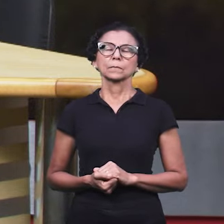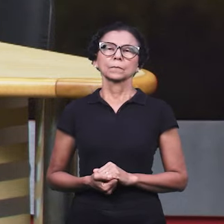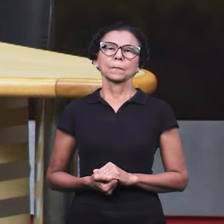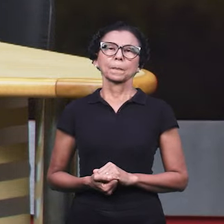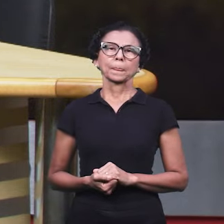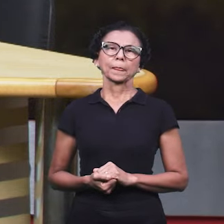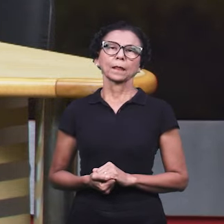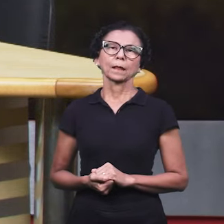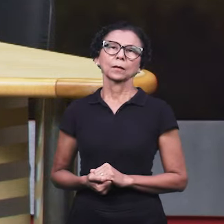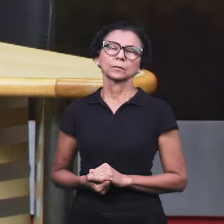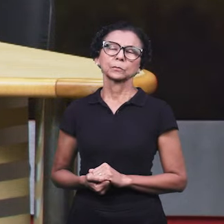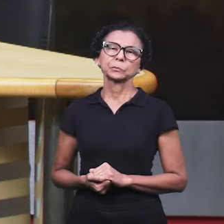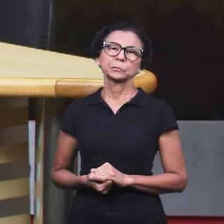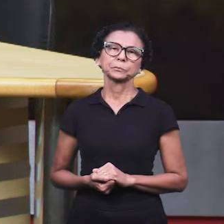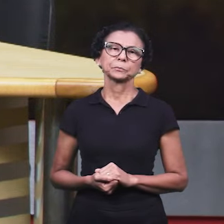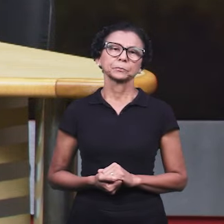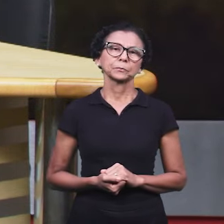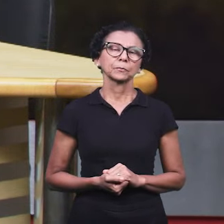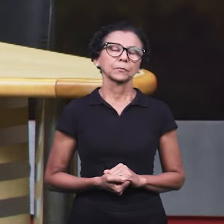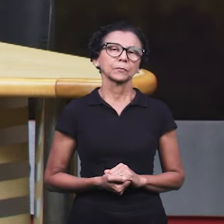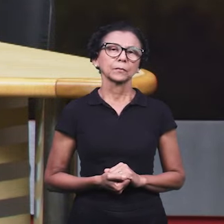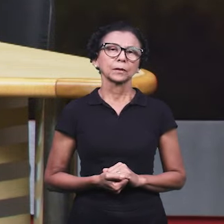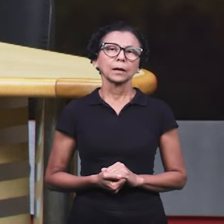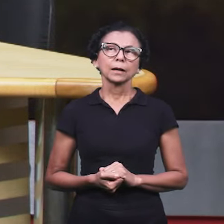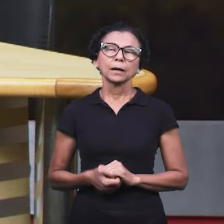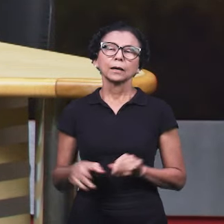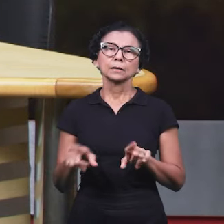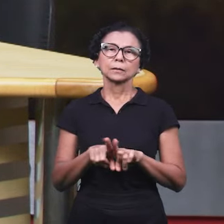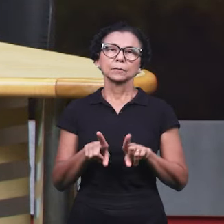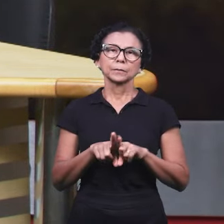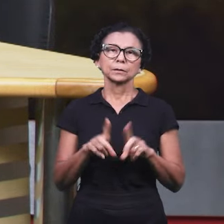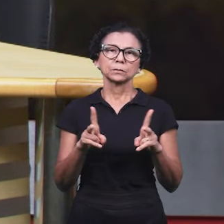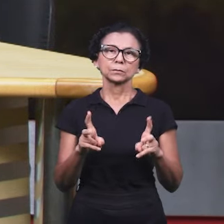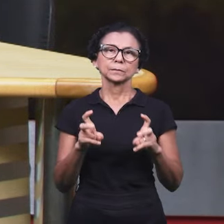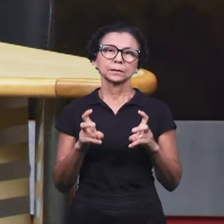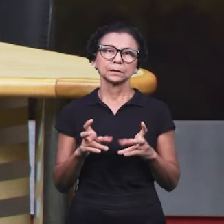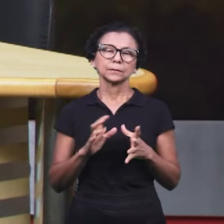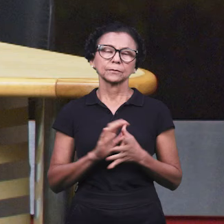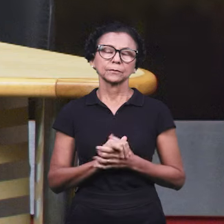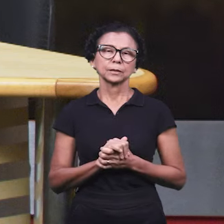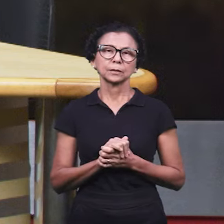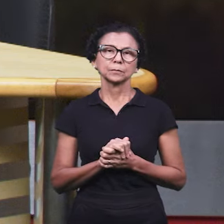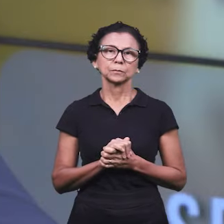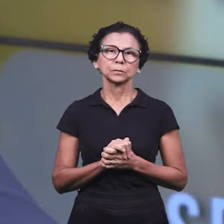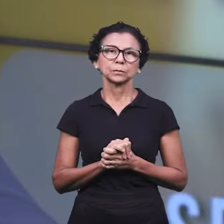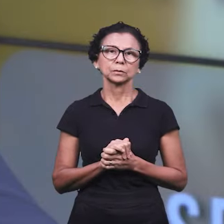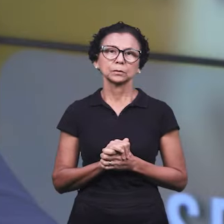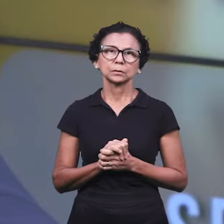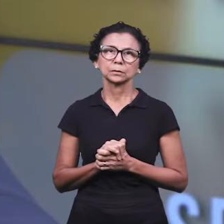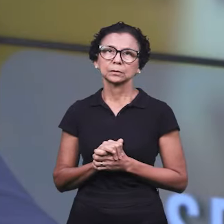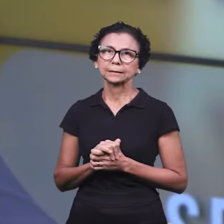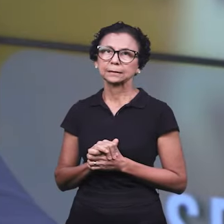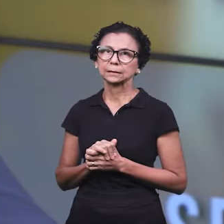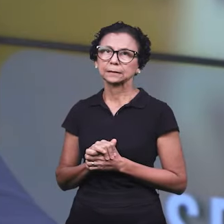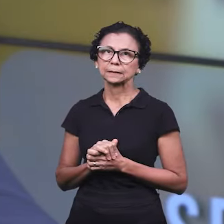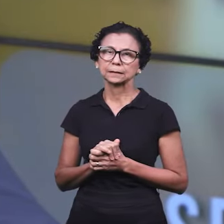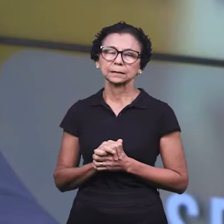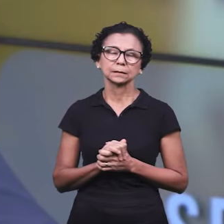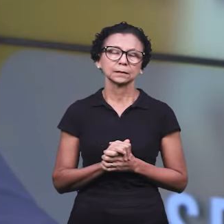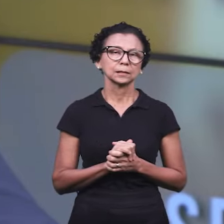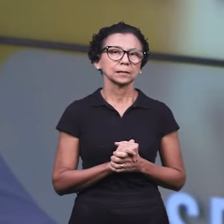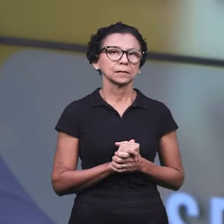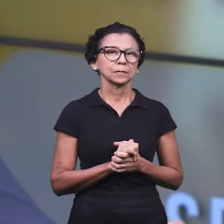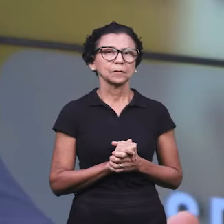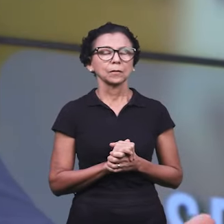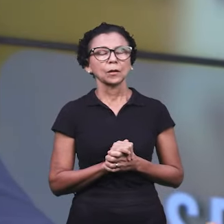nós estamos vivendo é querer colocar a palavra como não adequada aos tempos